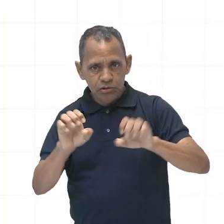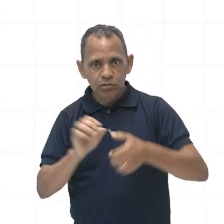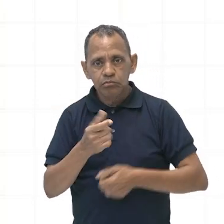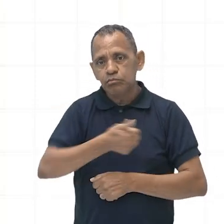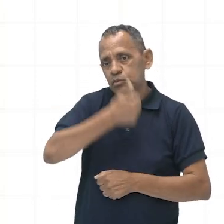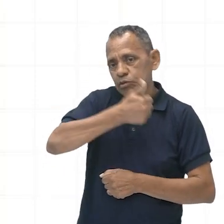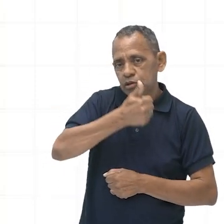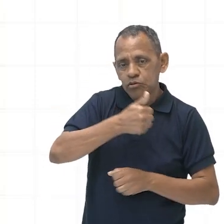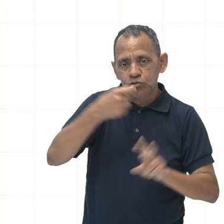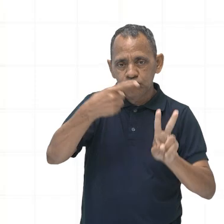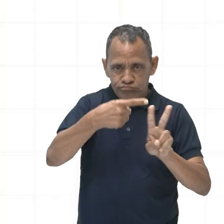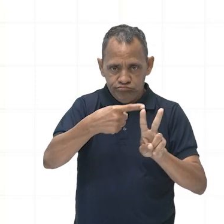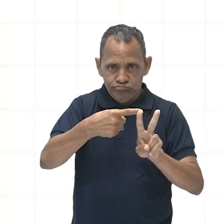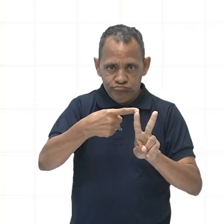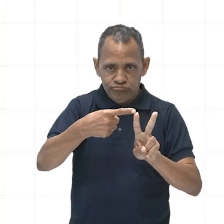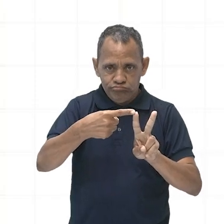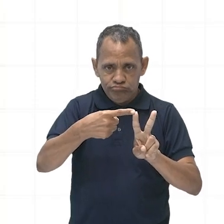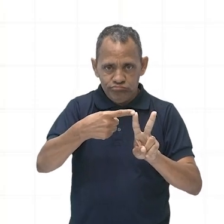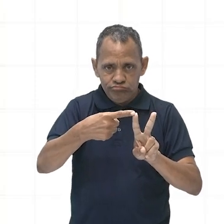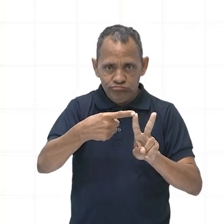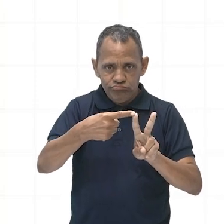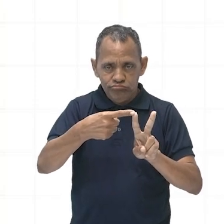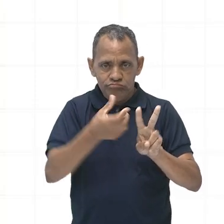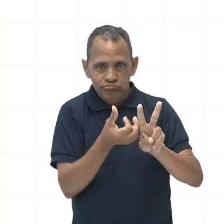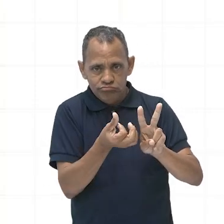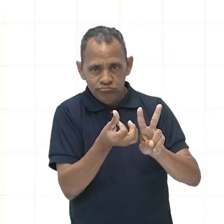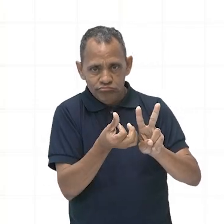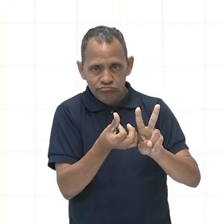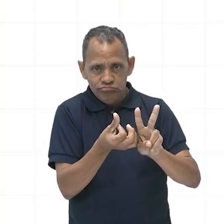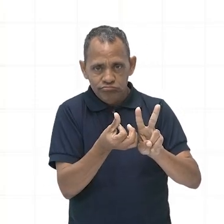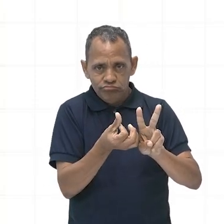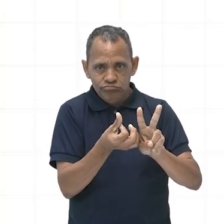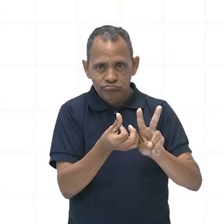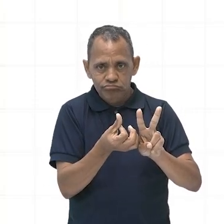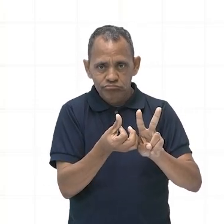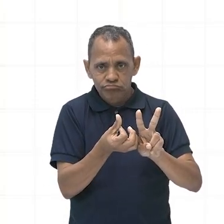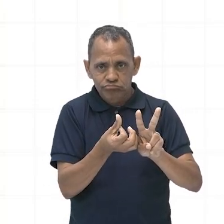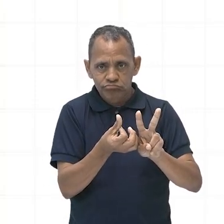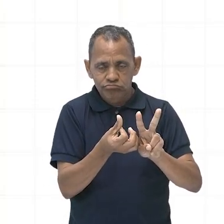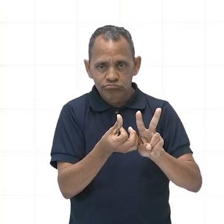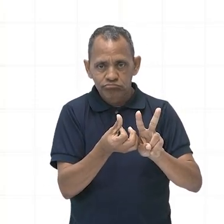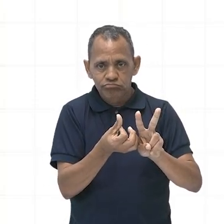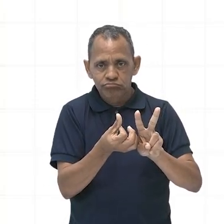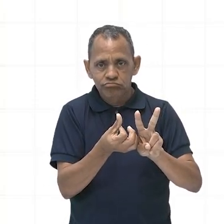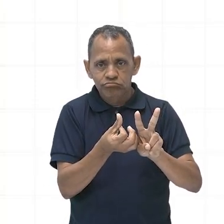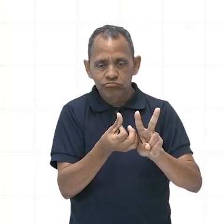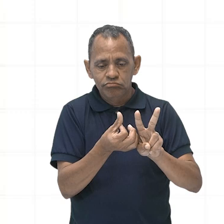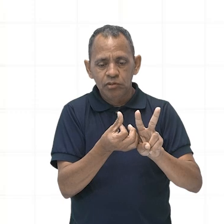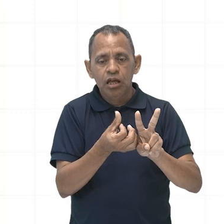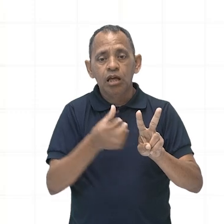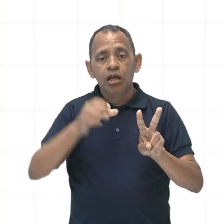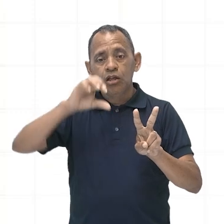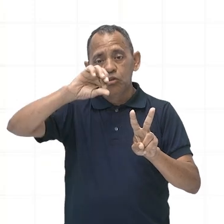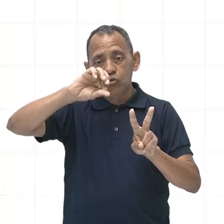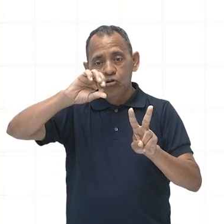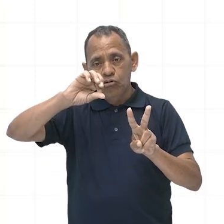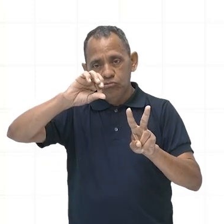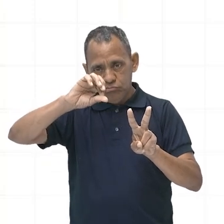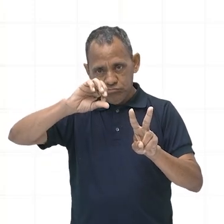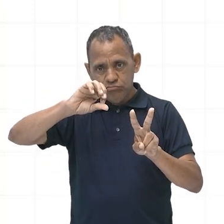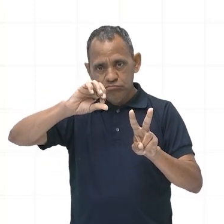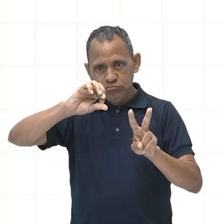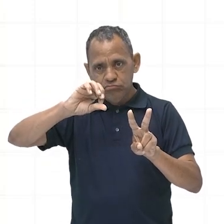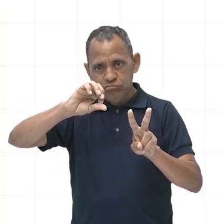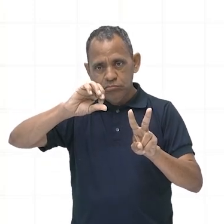isso aqui vai ser raiz de 6. Então, vai ficar quem? 9 elevado a 1/3,